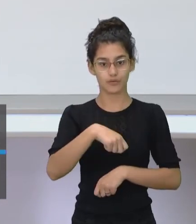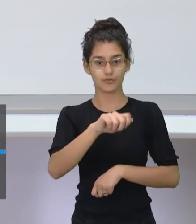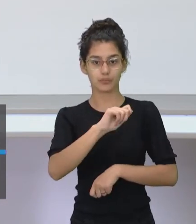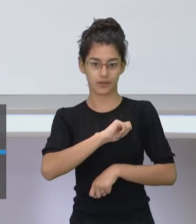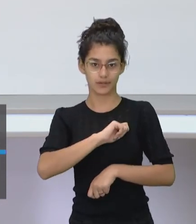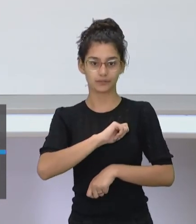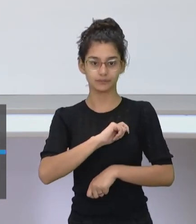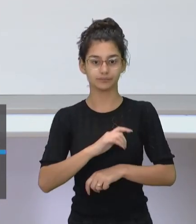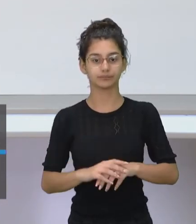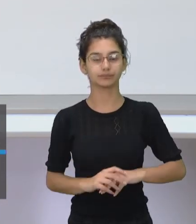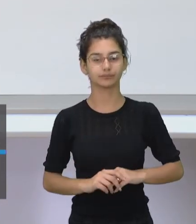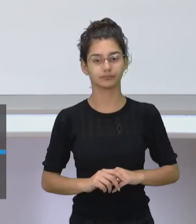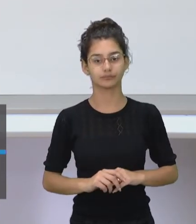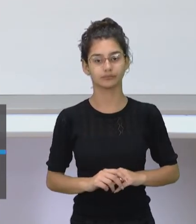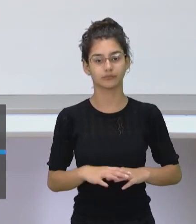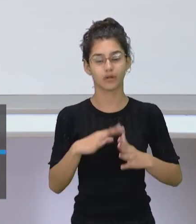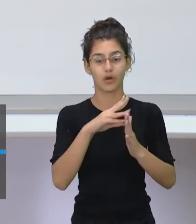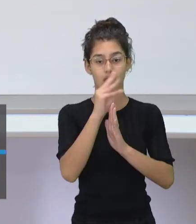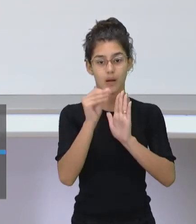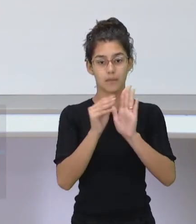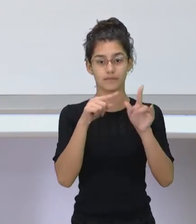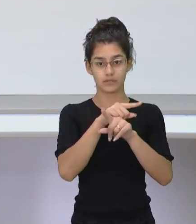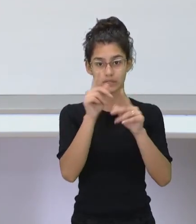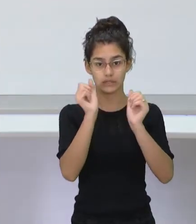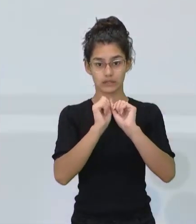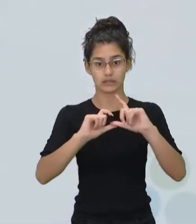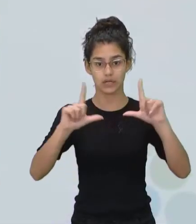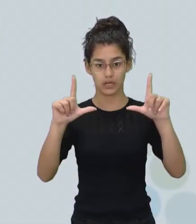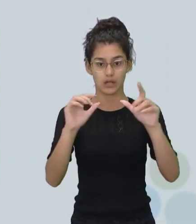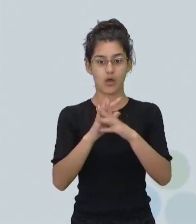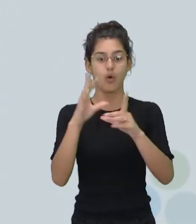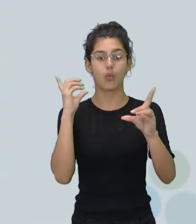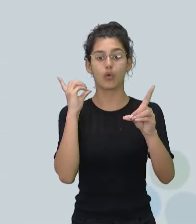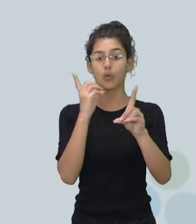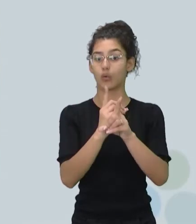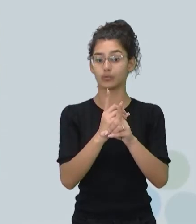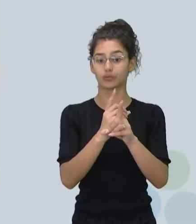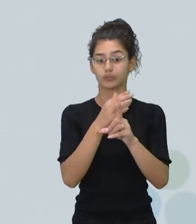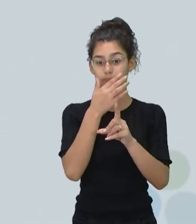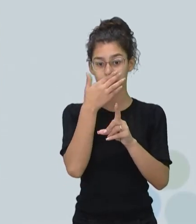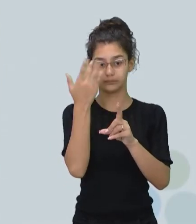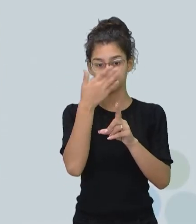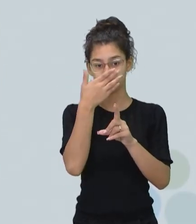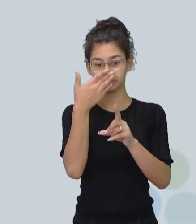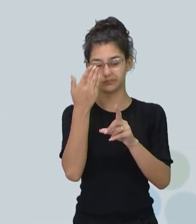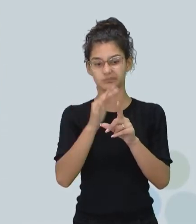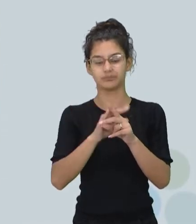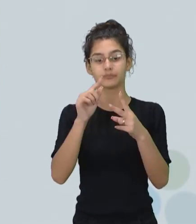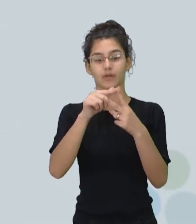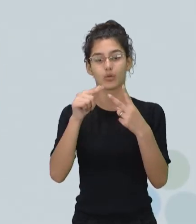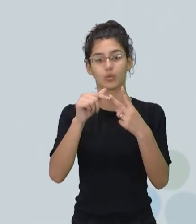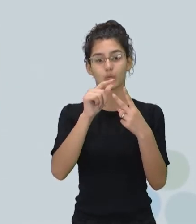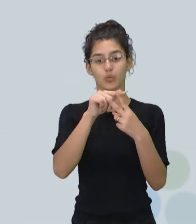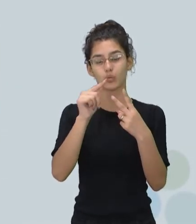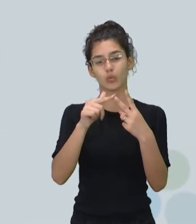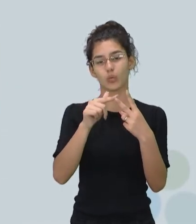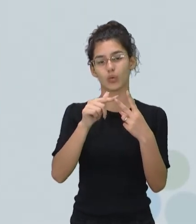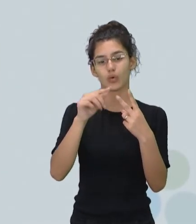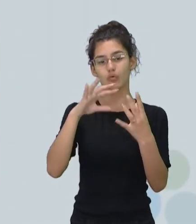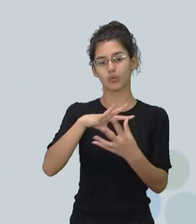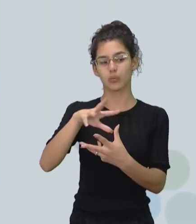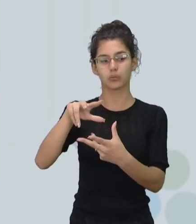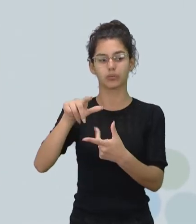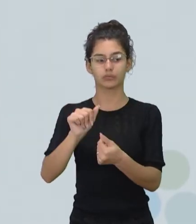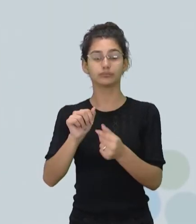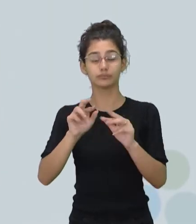etnocentrismo. E aí eu vou colocar para vocês agora na tela o encontro entre dois mundos,